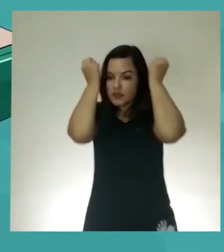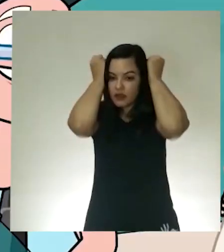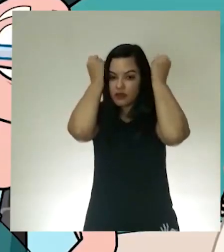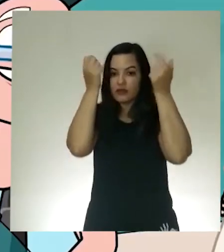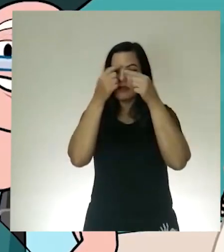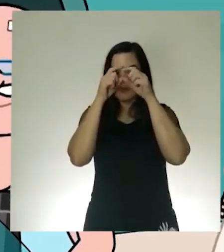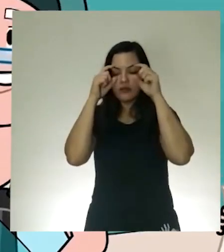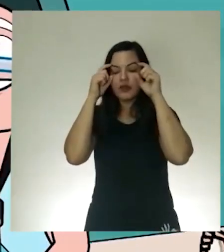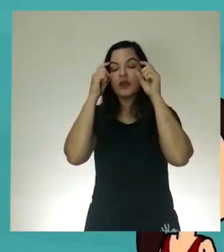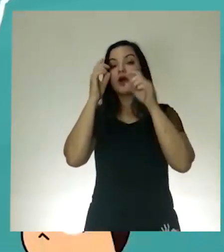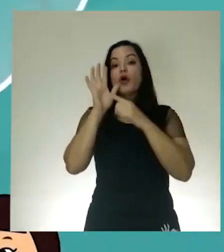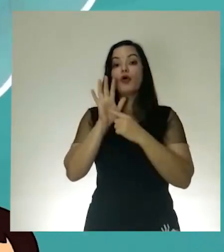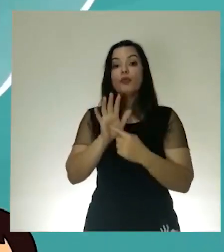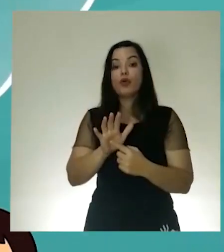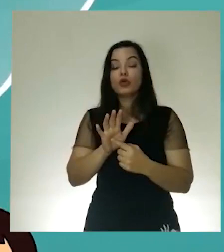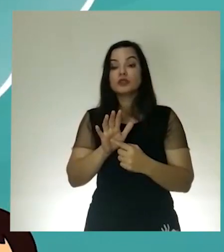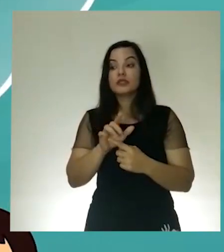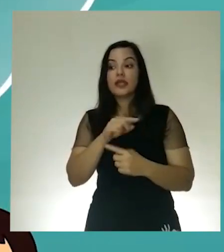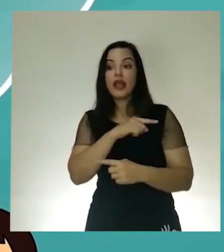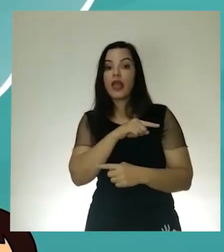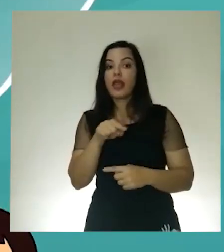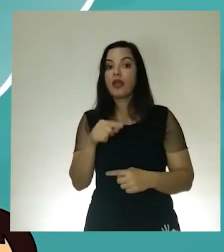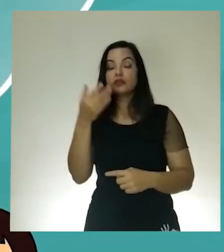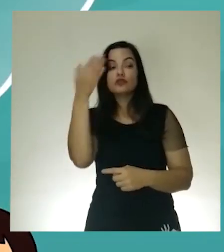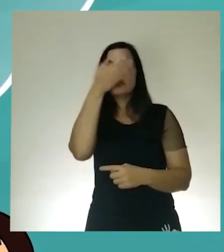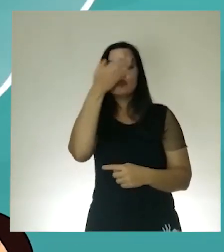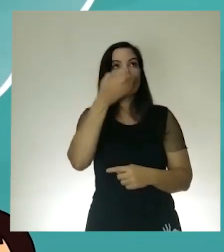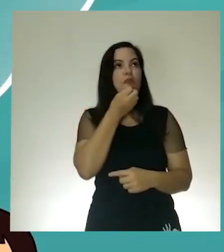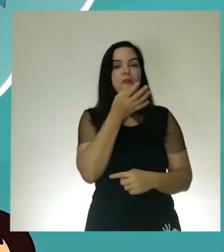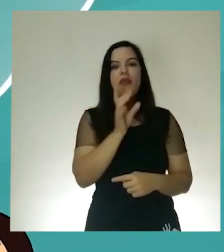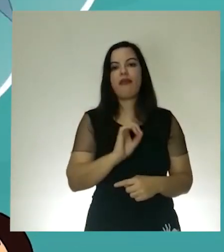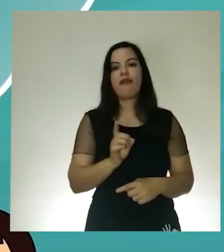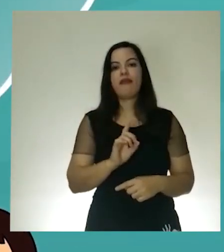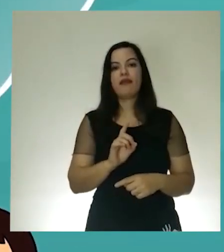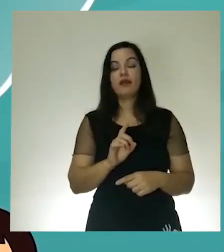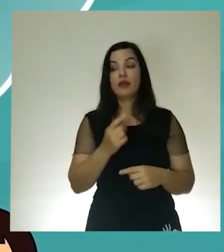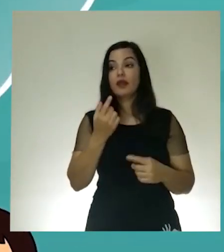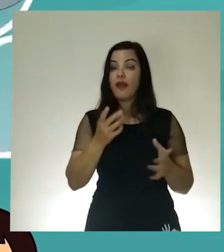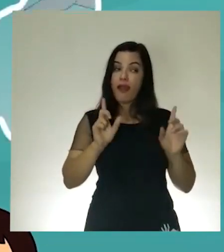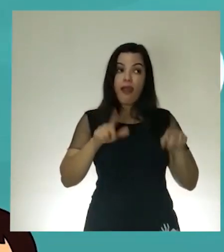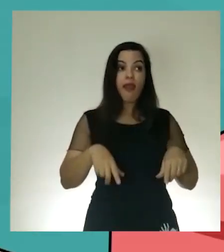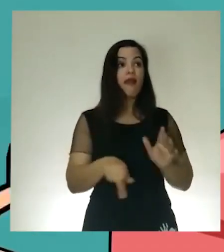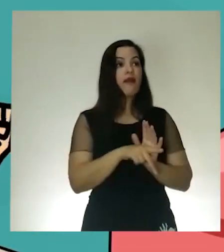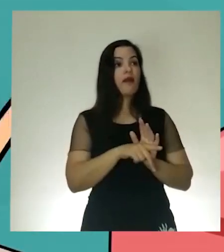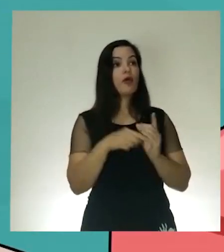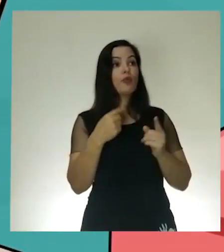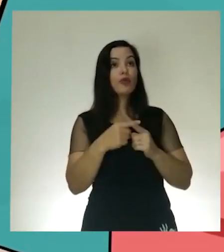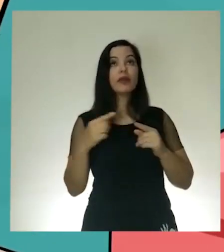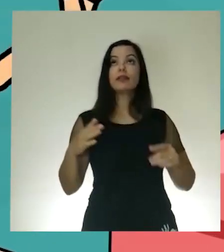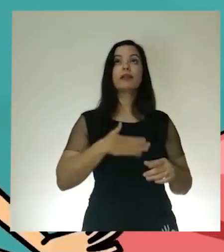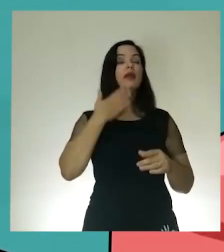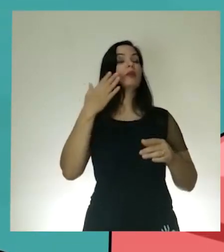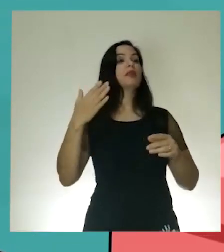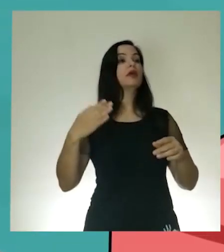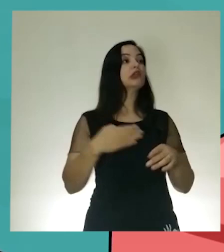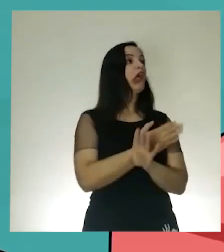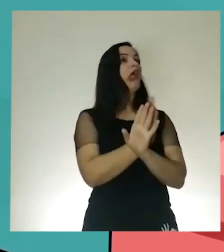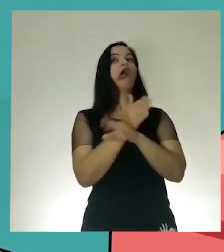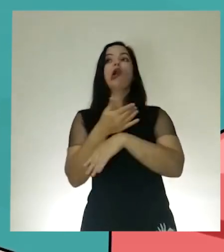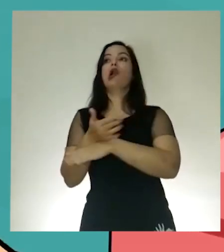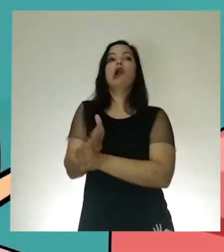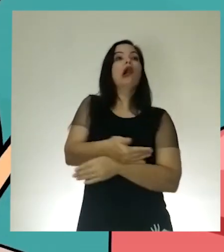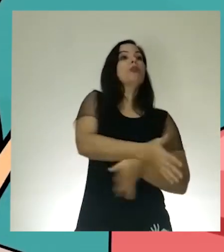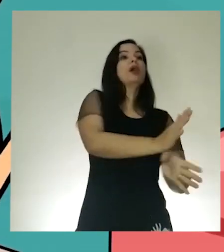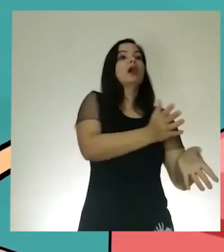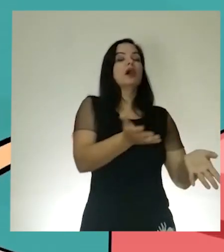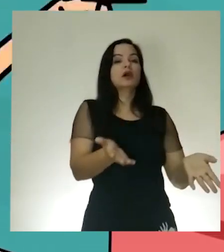bem? Claro! Vocês se lembram que eles ficaram completamente sem rumo de repente? Verdade, peixonauta!